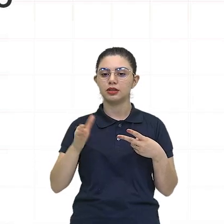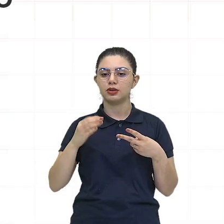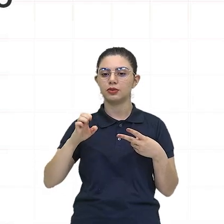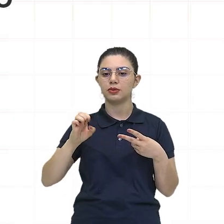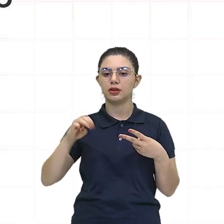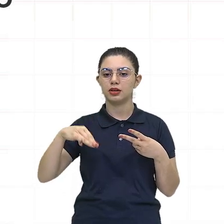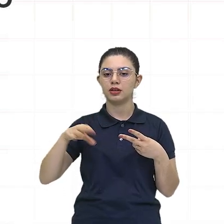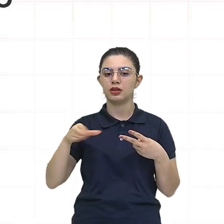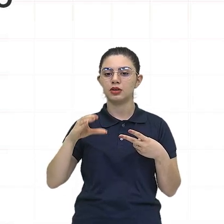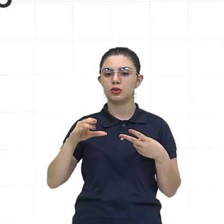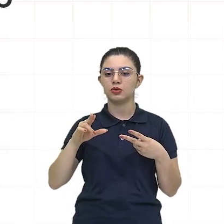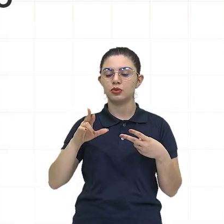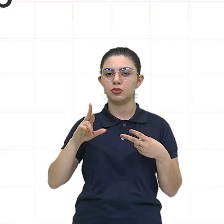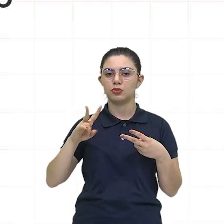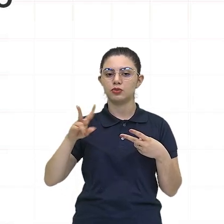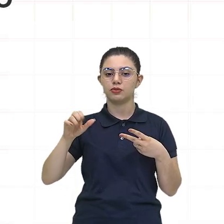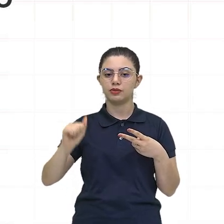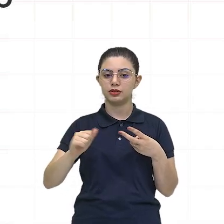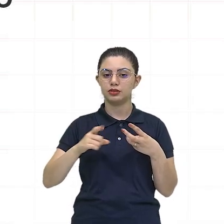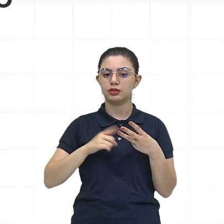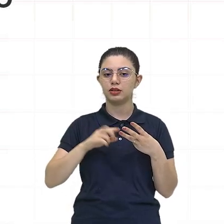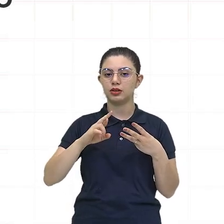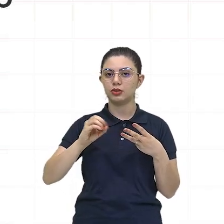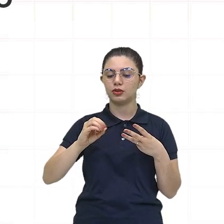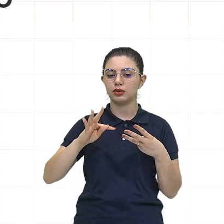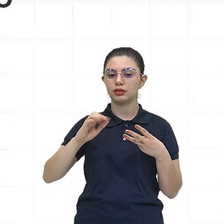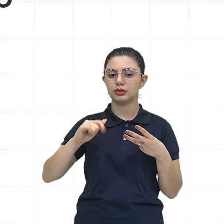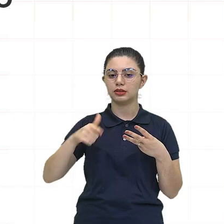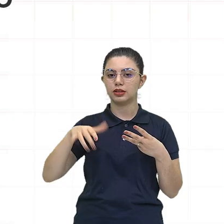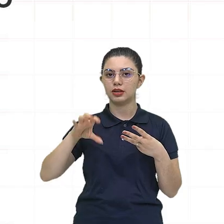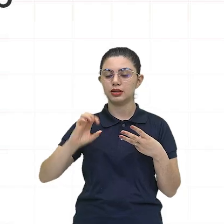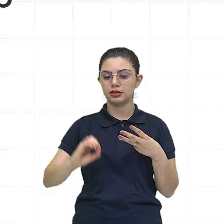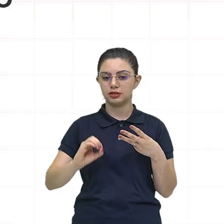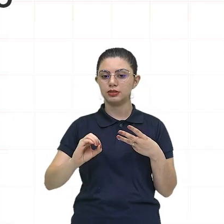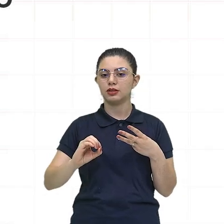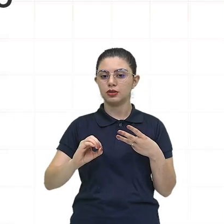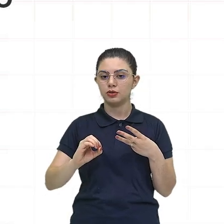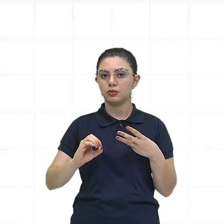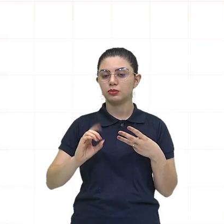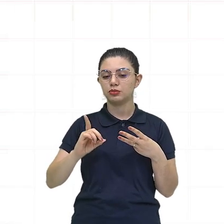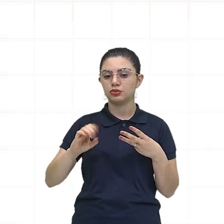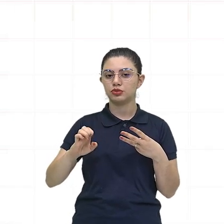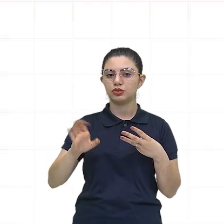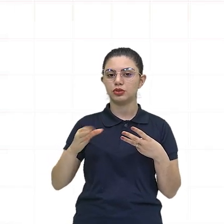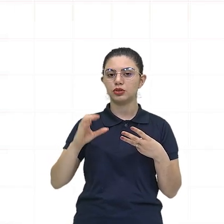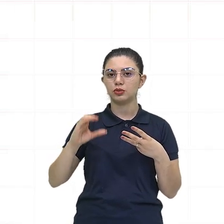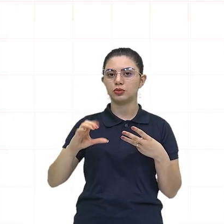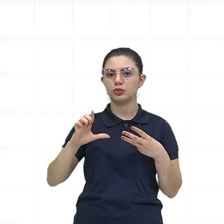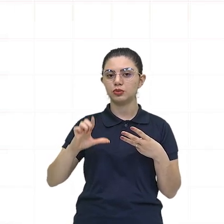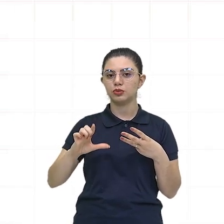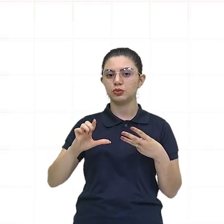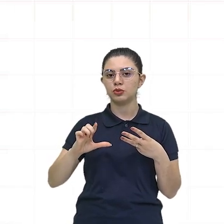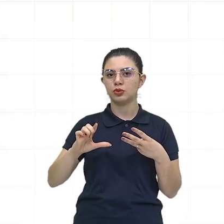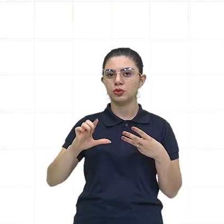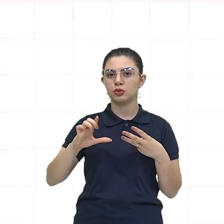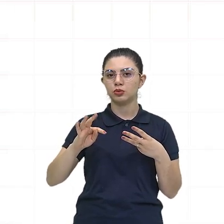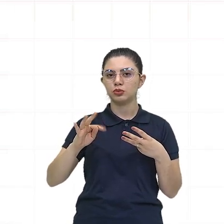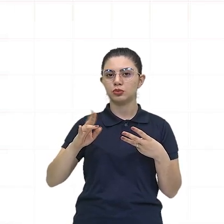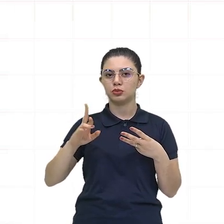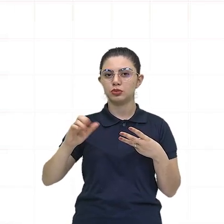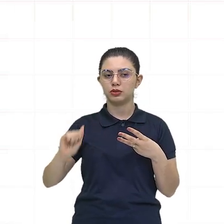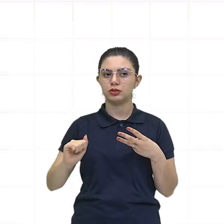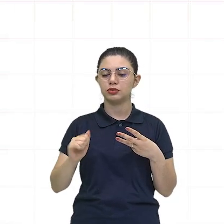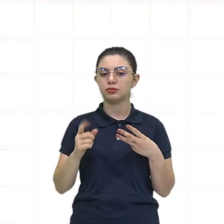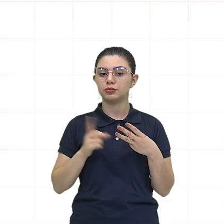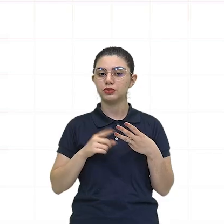de culturas. Vamos relembrar aí, gente, sobre a rotação de culturas. Essa técnica ela